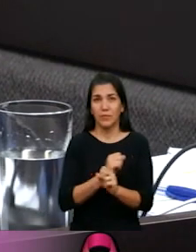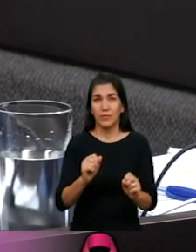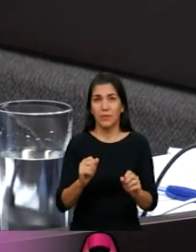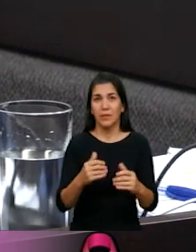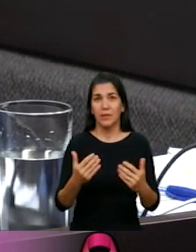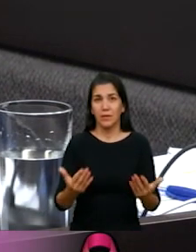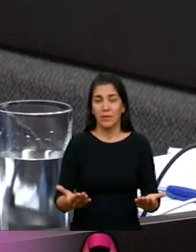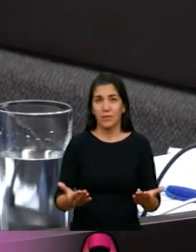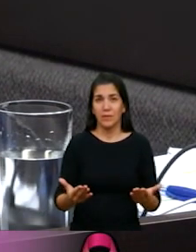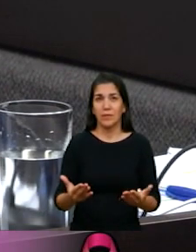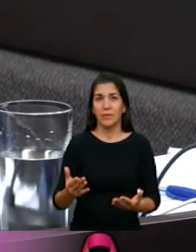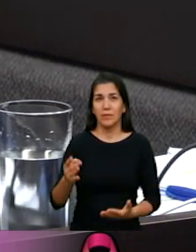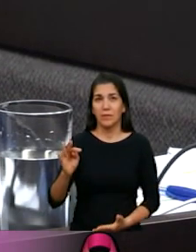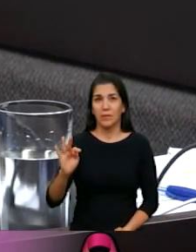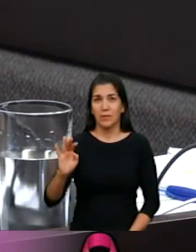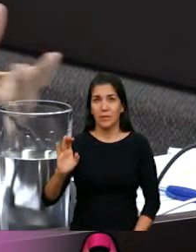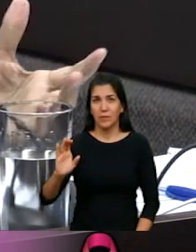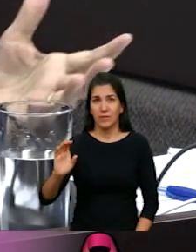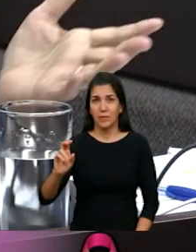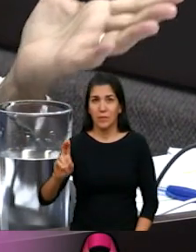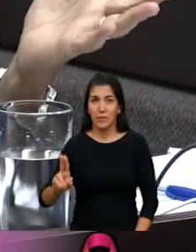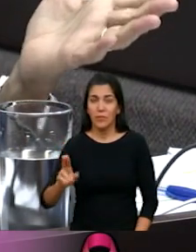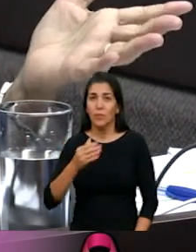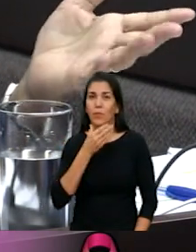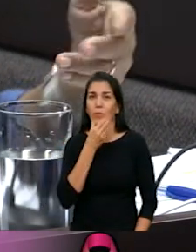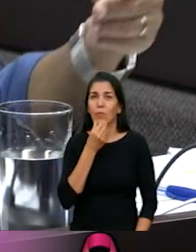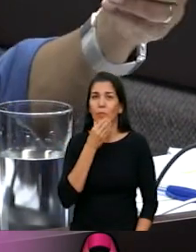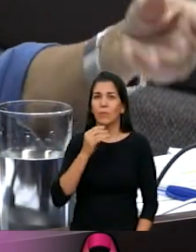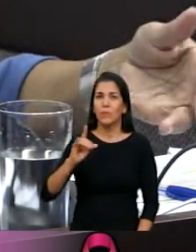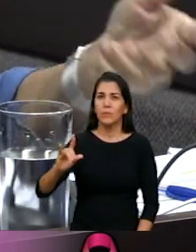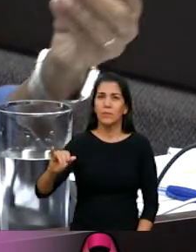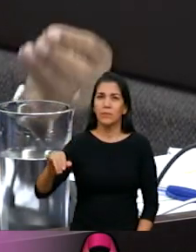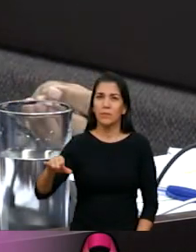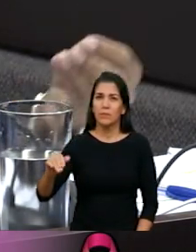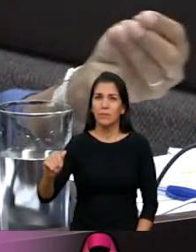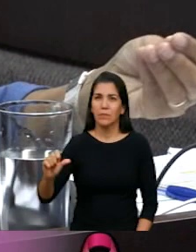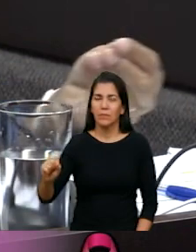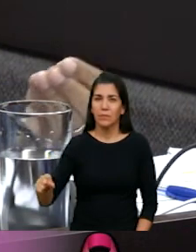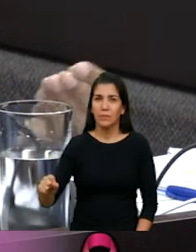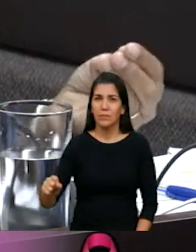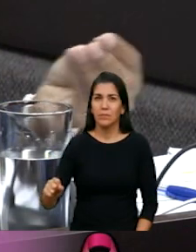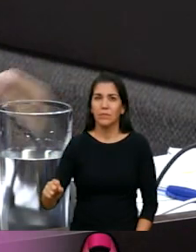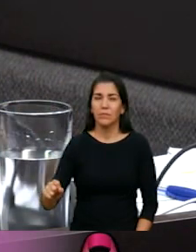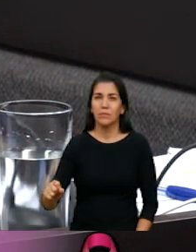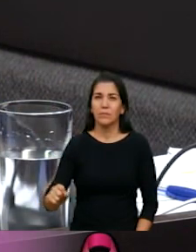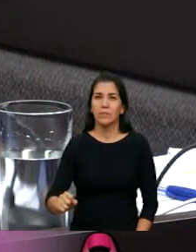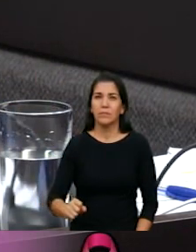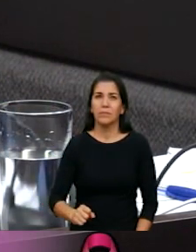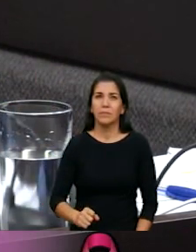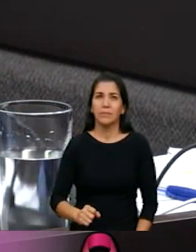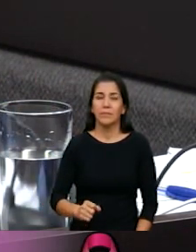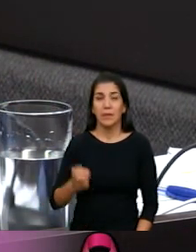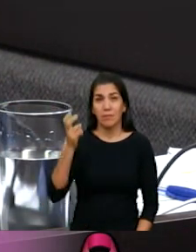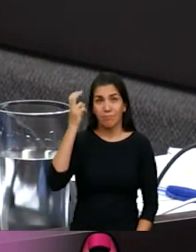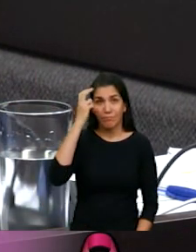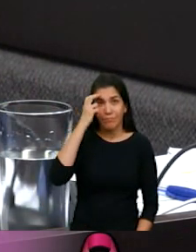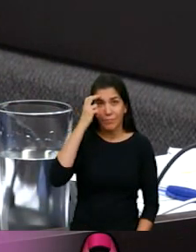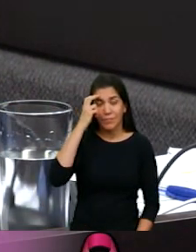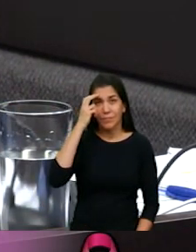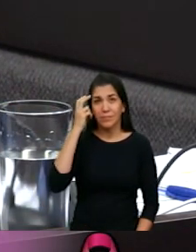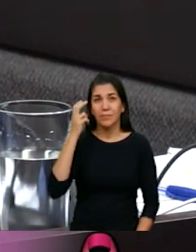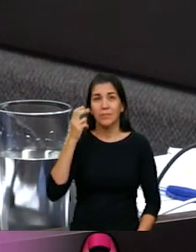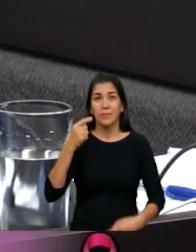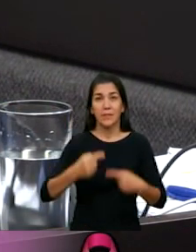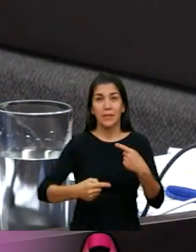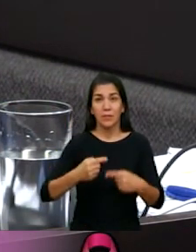do Dr. Dimas Ramalho, disposto, porque está bem relacionado com a atividade política, em